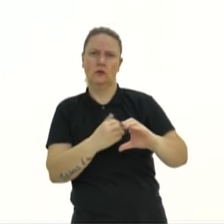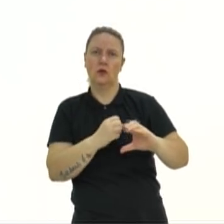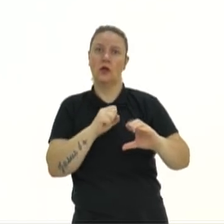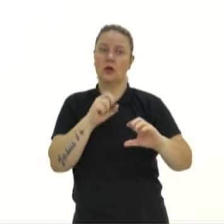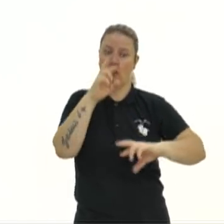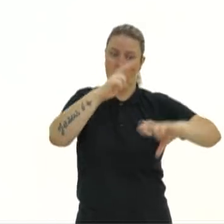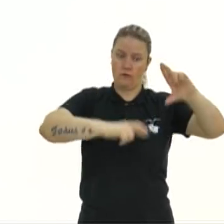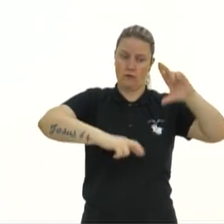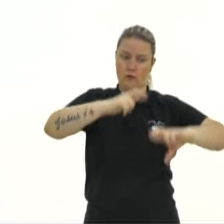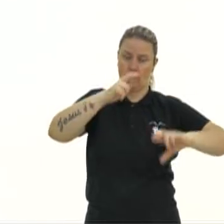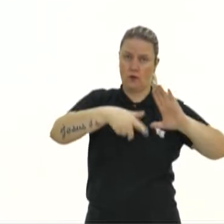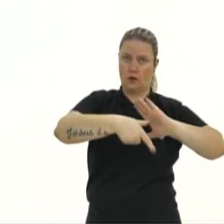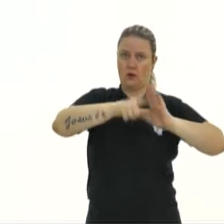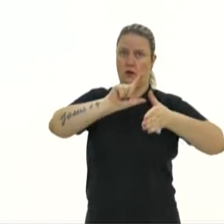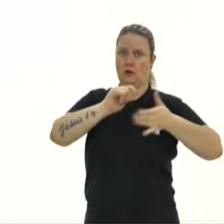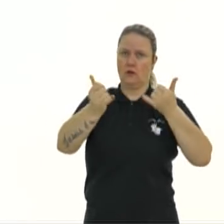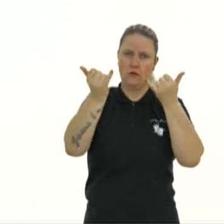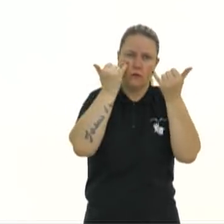informação.